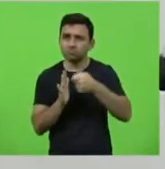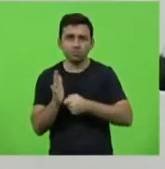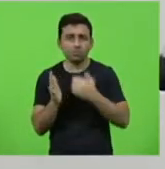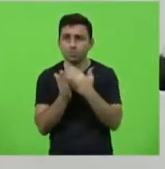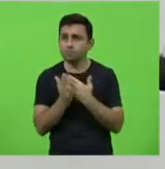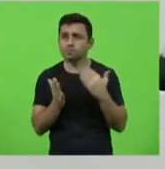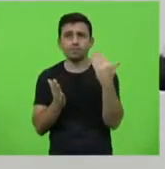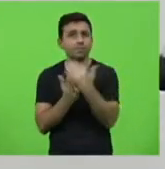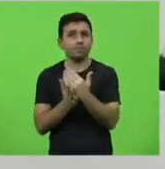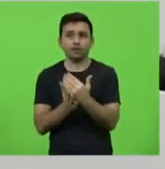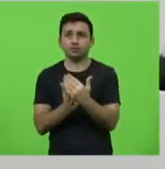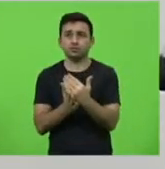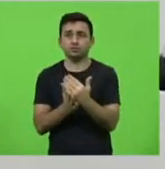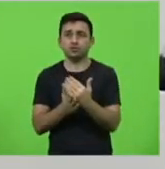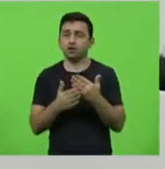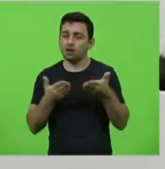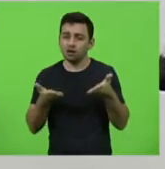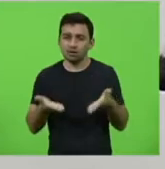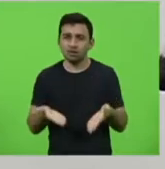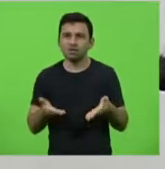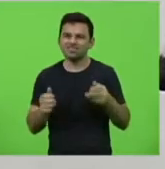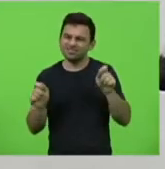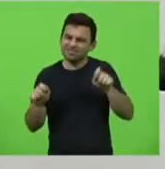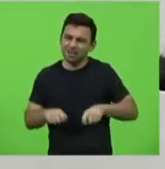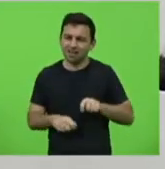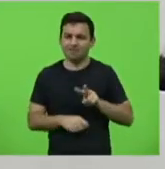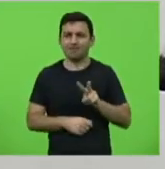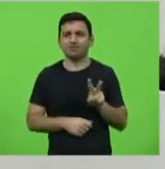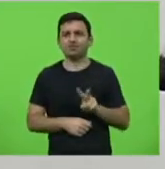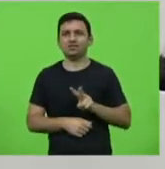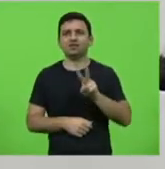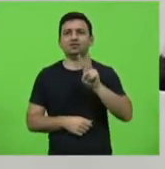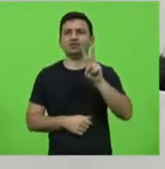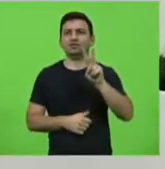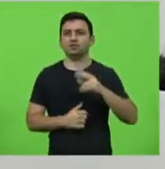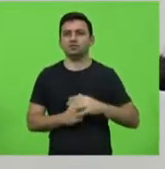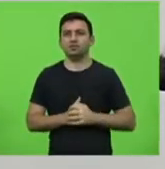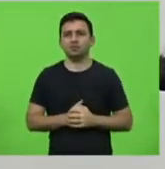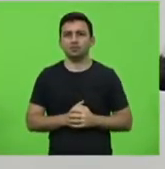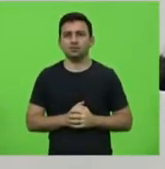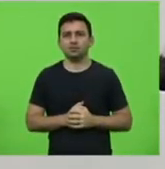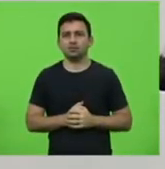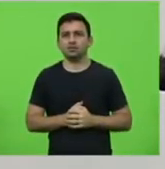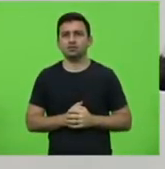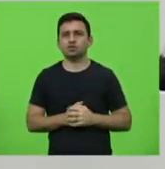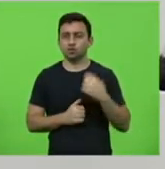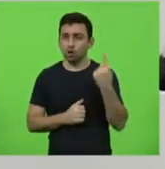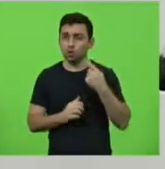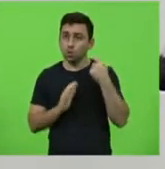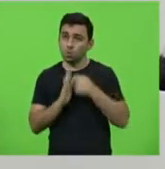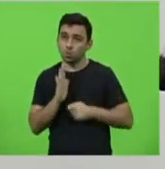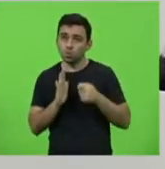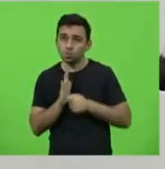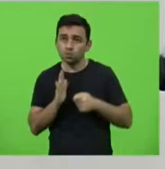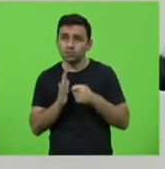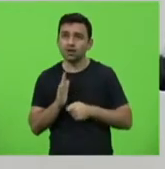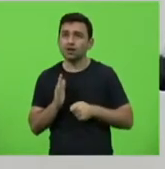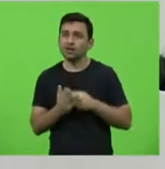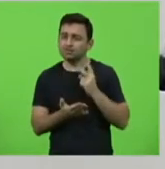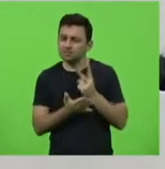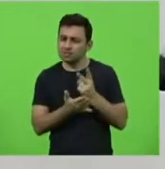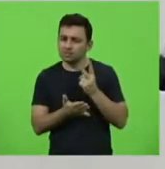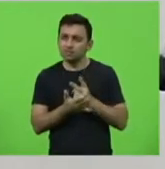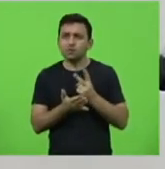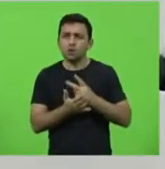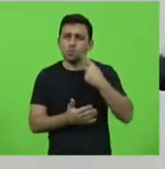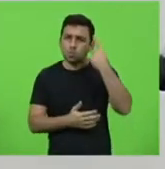um parlamento valorizável. Nós temos que lutar cada vez mais por uma política de